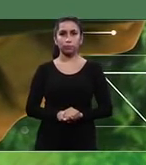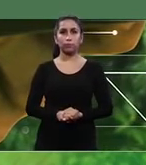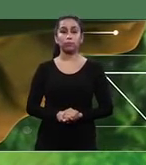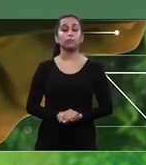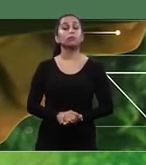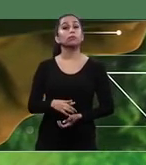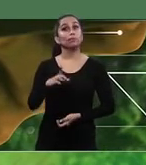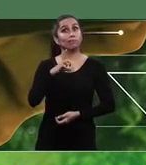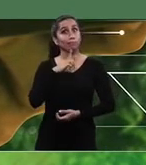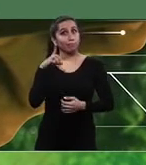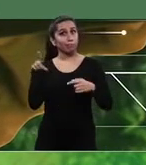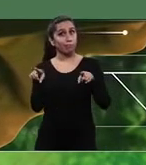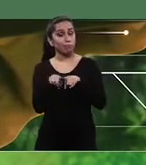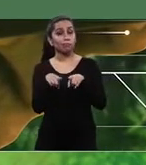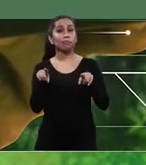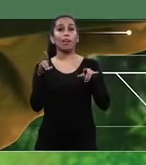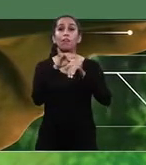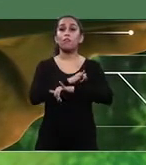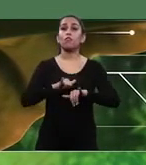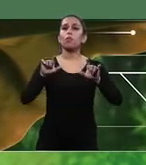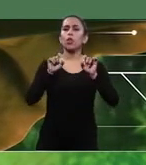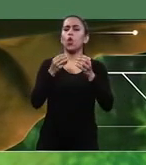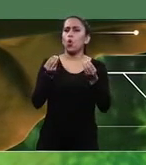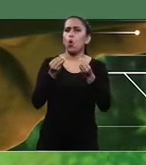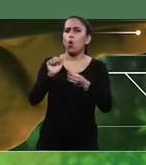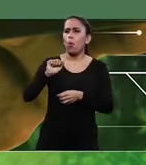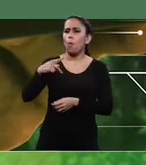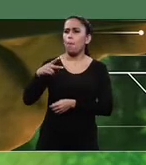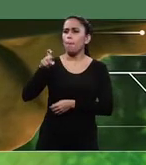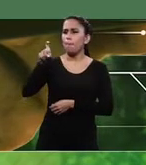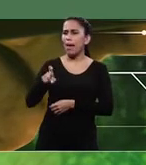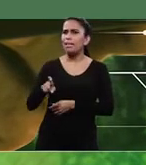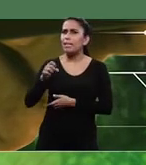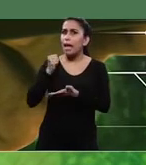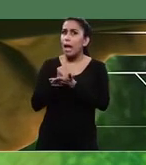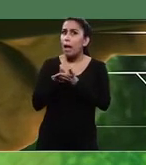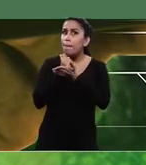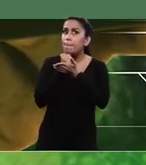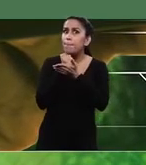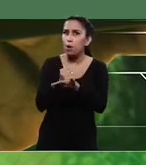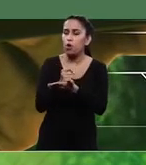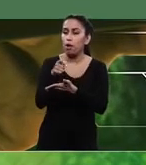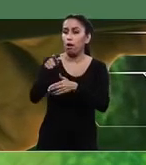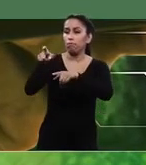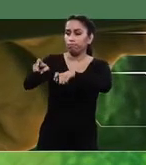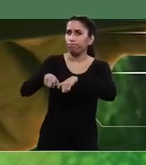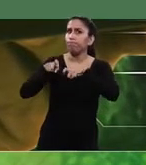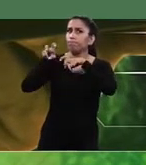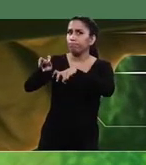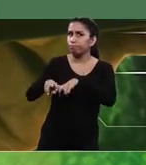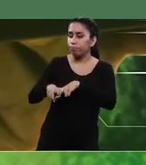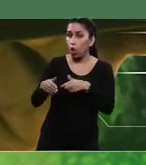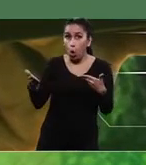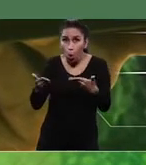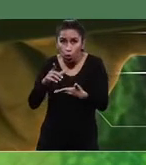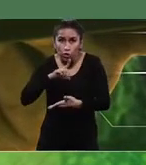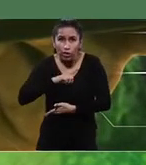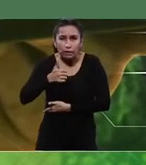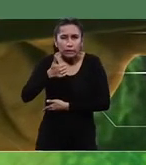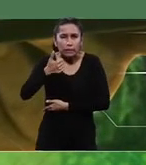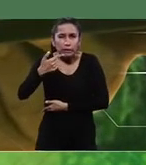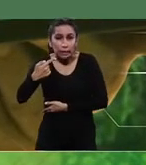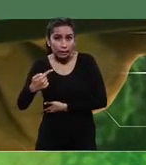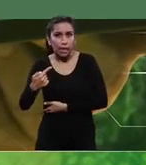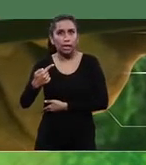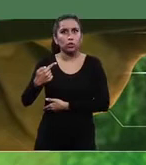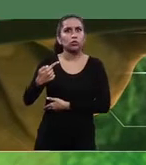de como é que a Apex apoia esse esforço no agronegócio. A Apex hoje tem 17 projetos setoriais